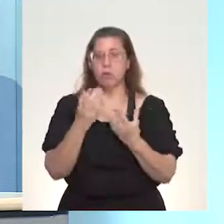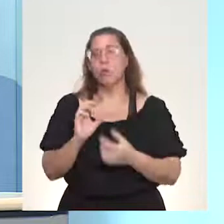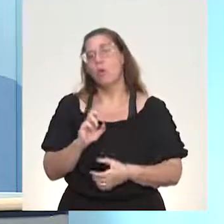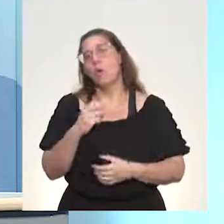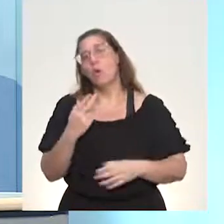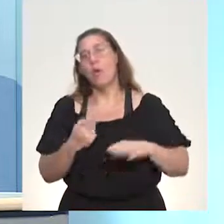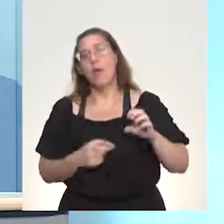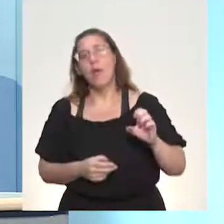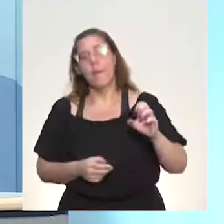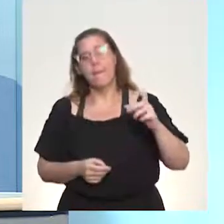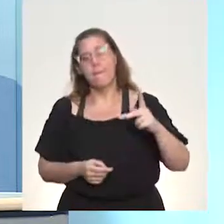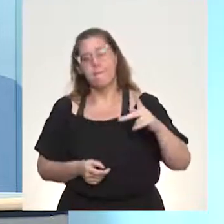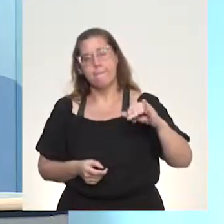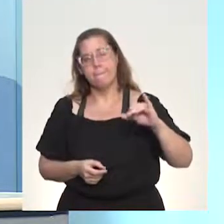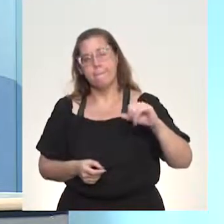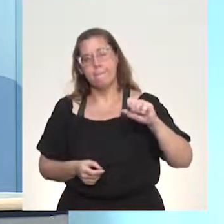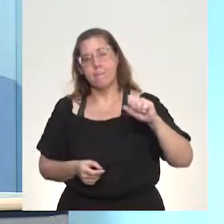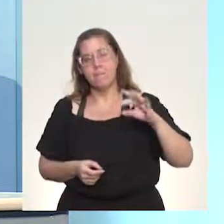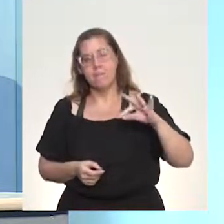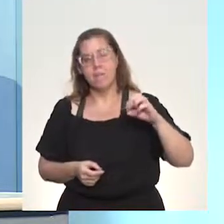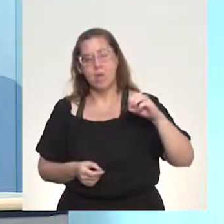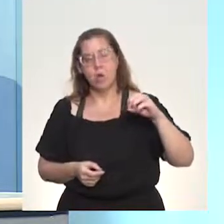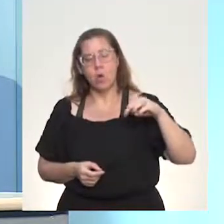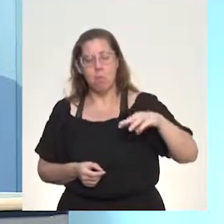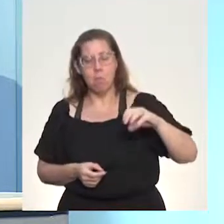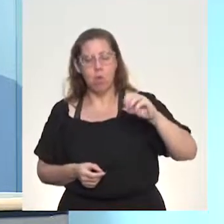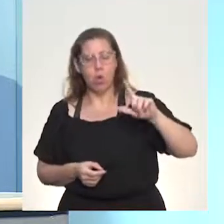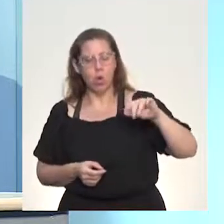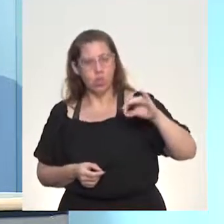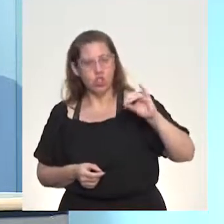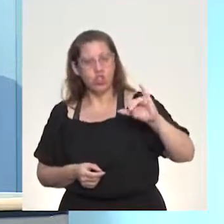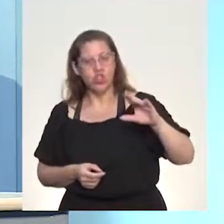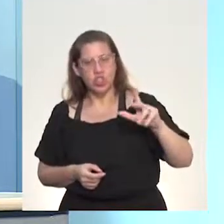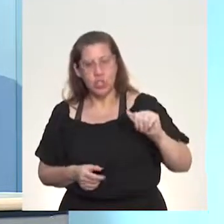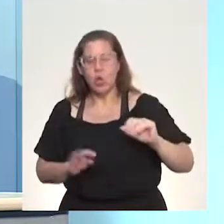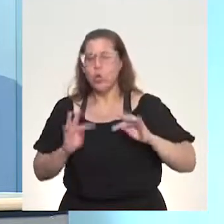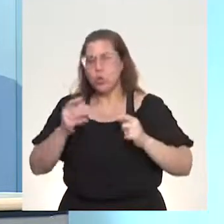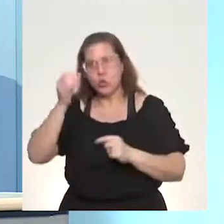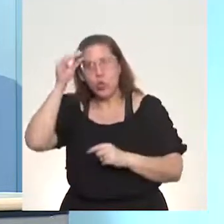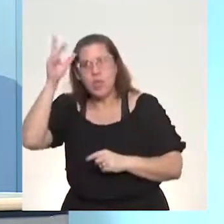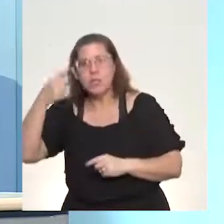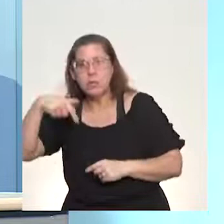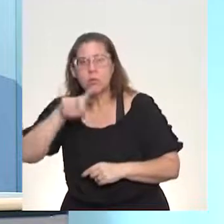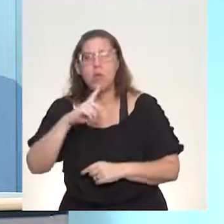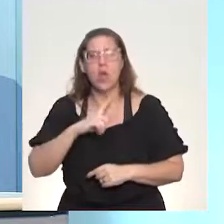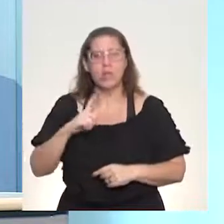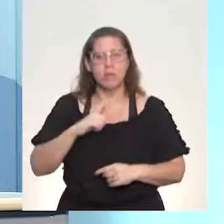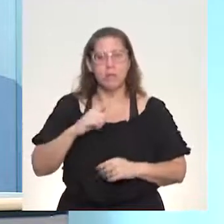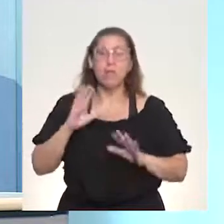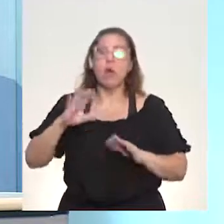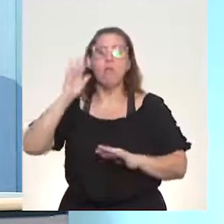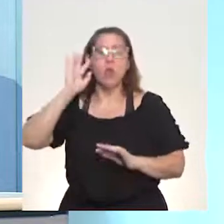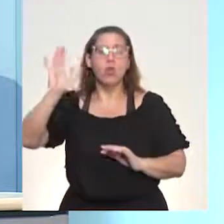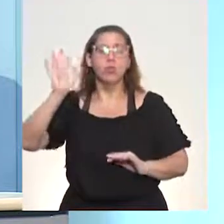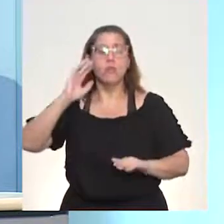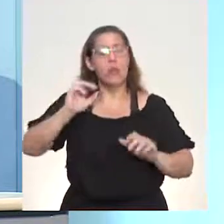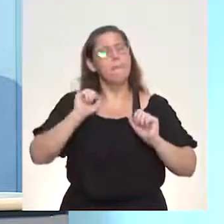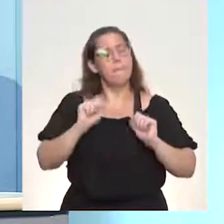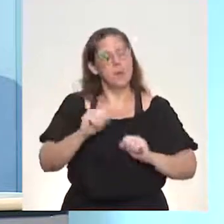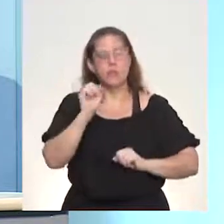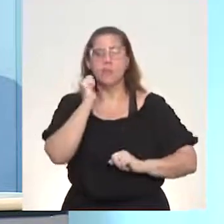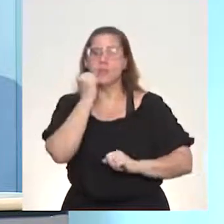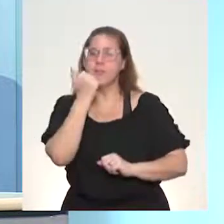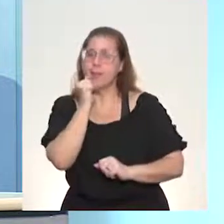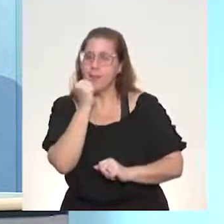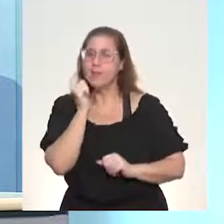Os limites, as condições de conhecimento que nós temos. Então, a filosofia, e que pode ser também a filosofia da ciência,